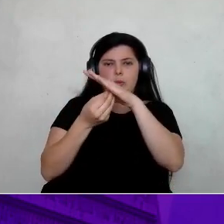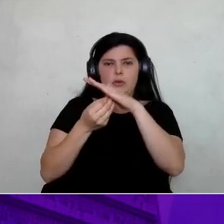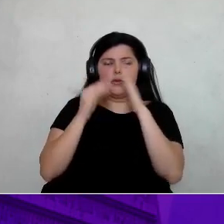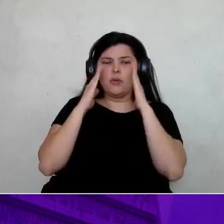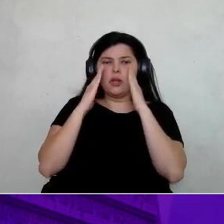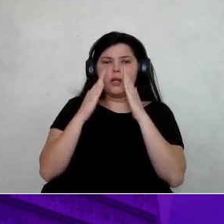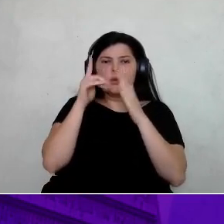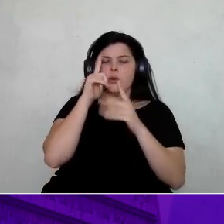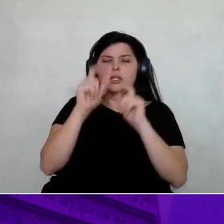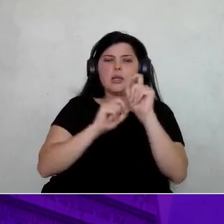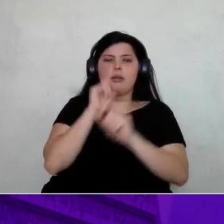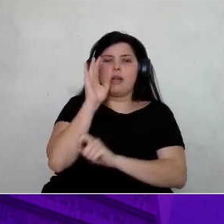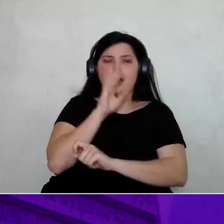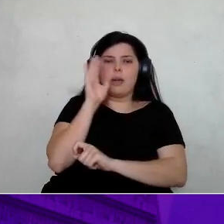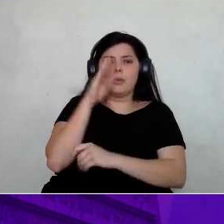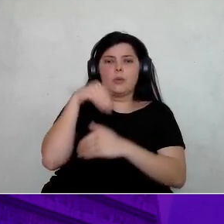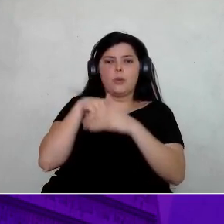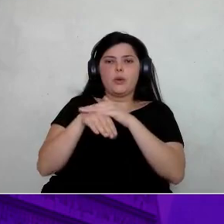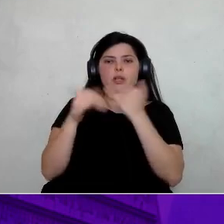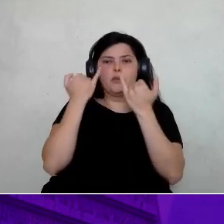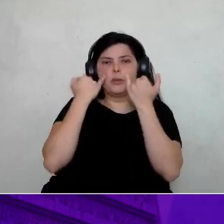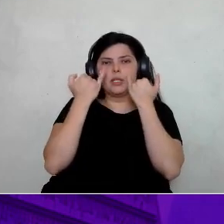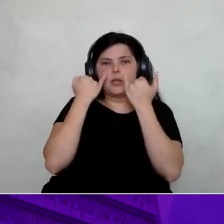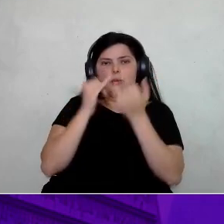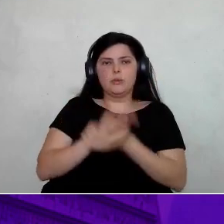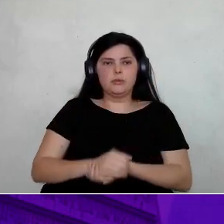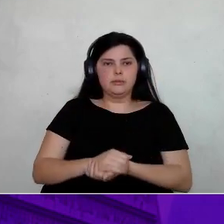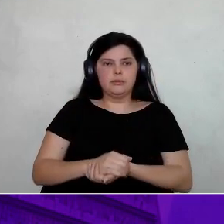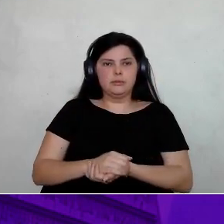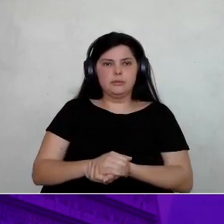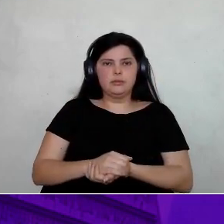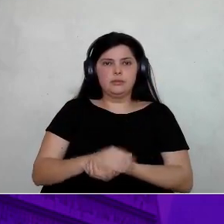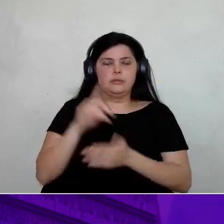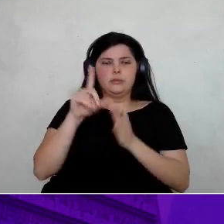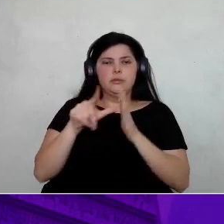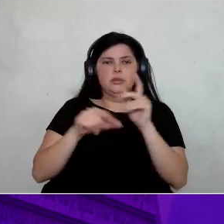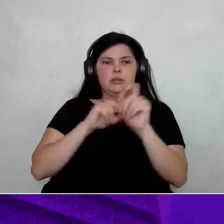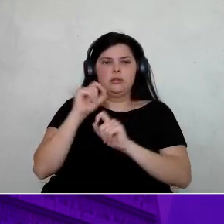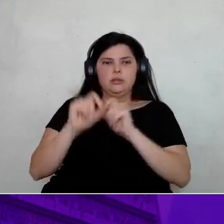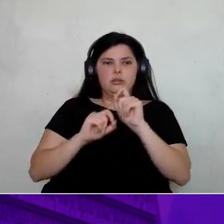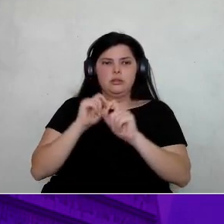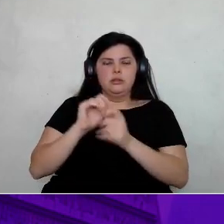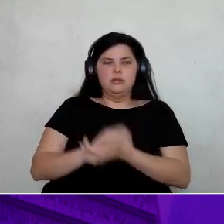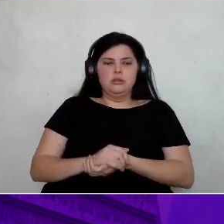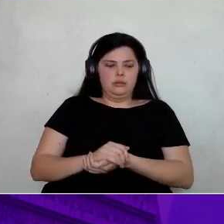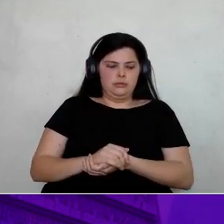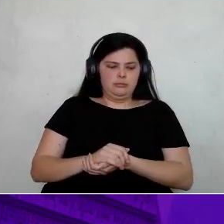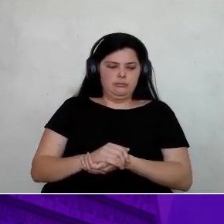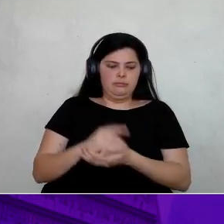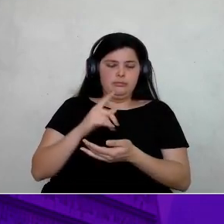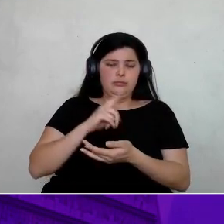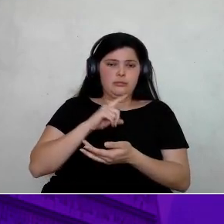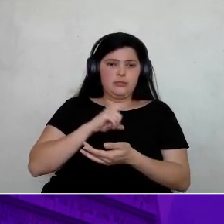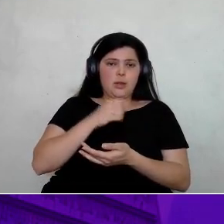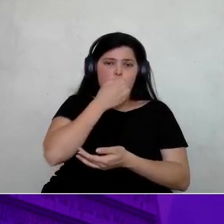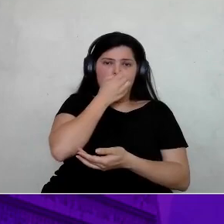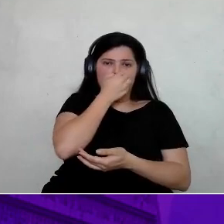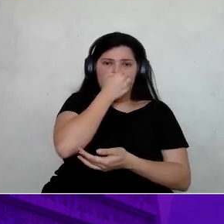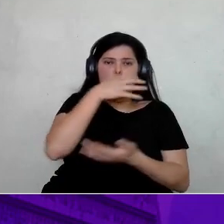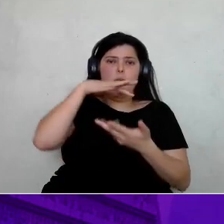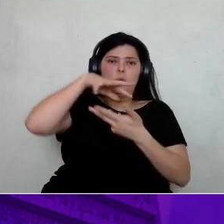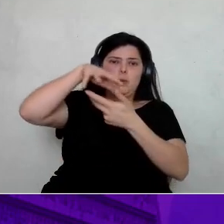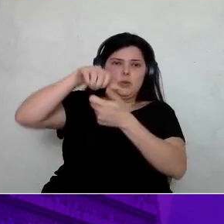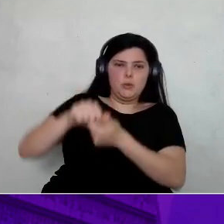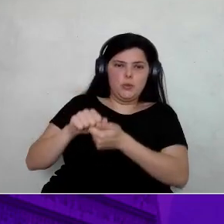ali armazenar informações. Depois disso, né, poxa, a gente tem o melhor dos mundos, né, se a gente unir esses